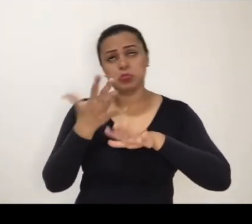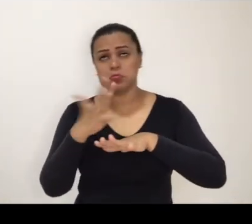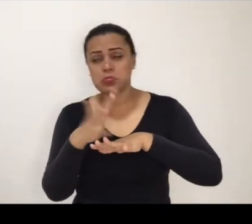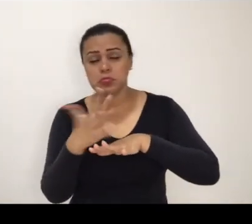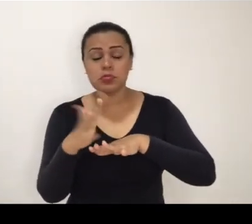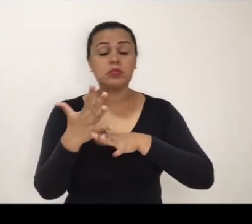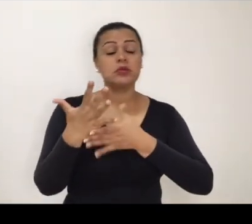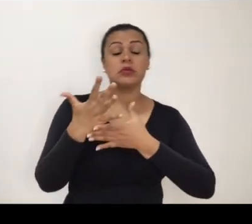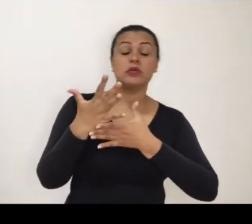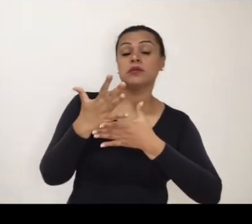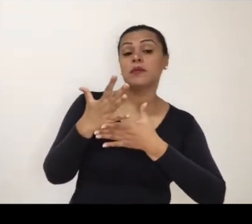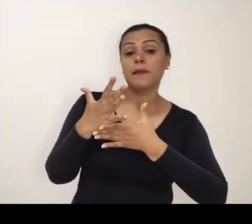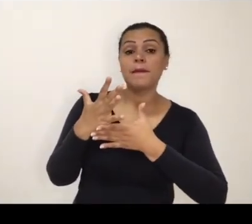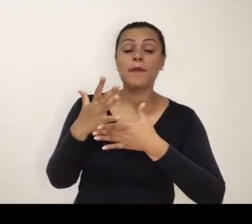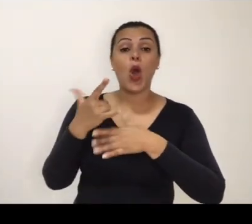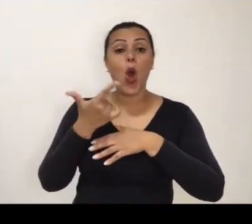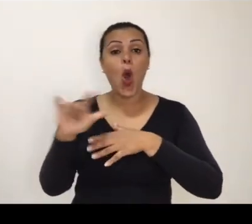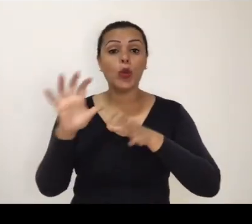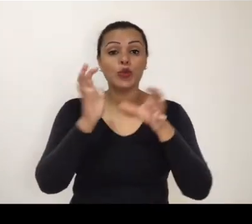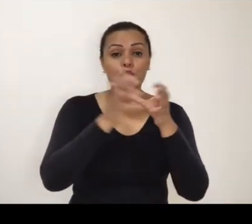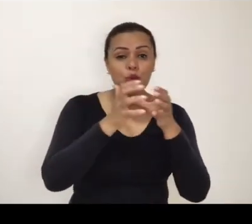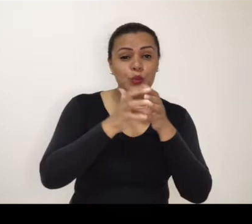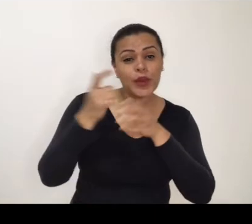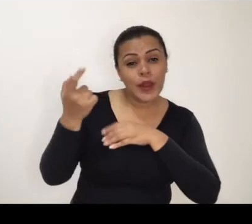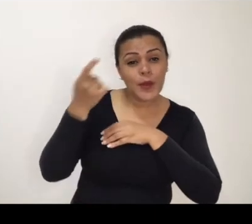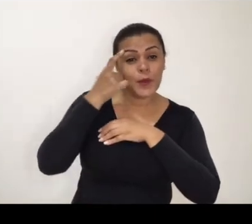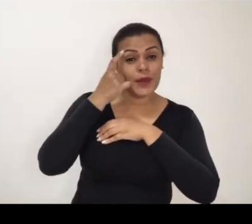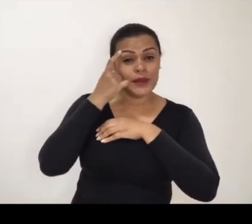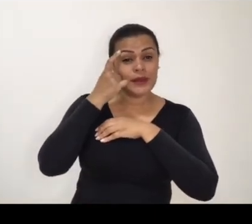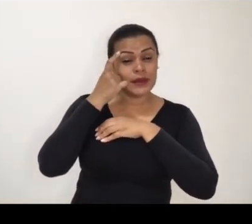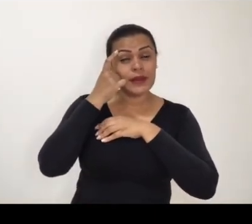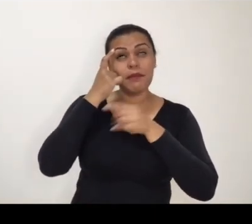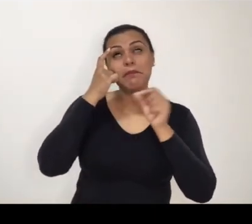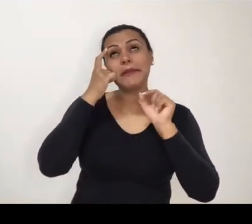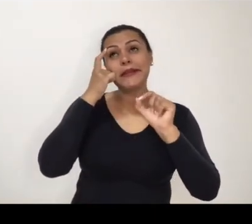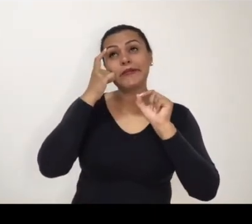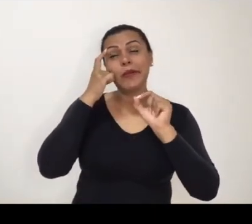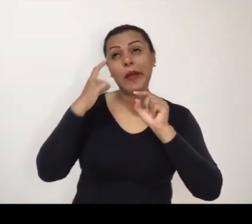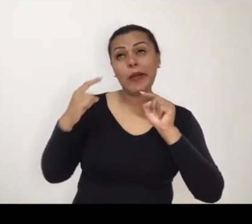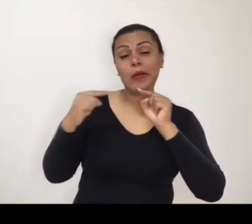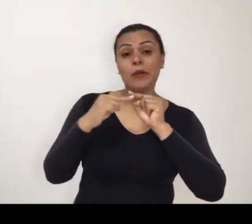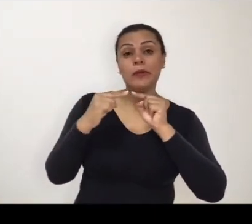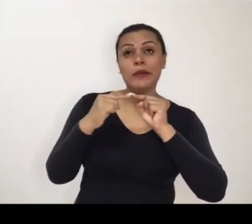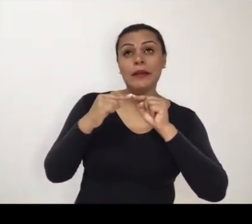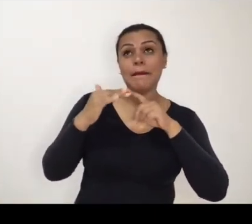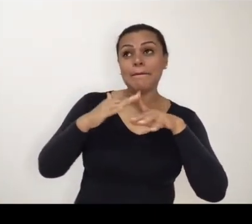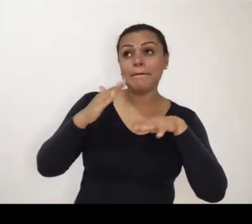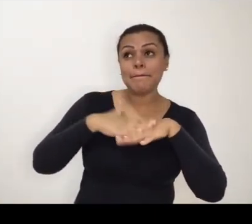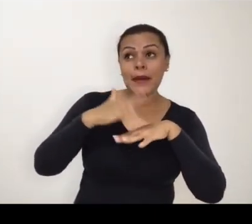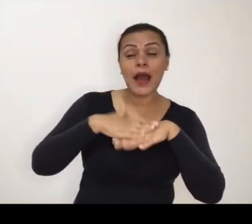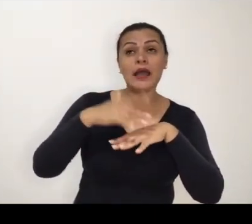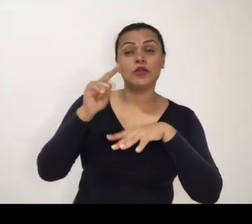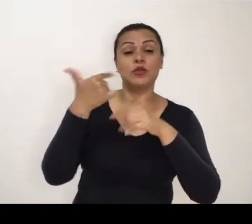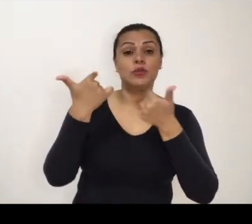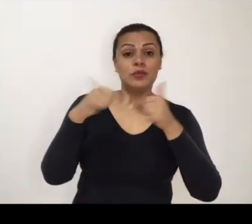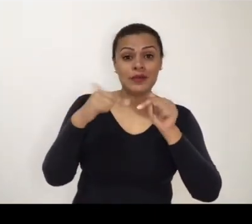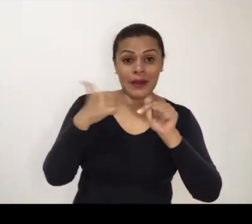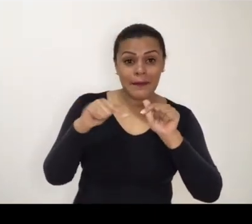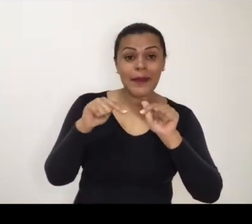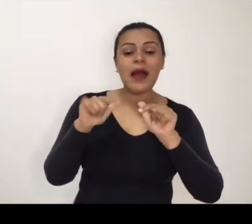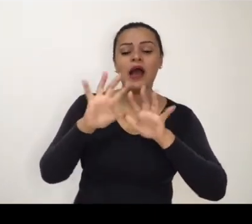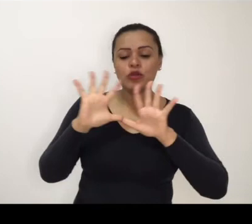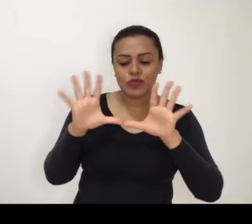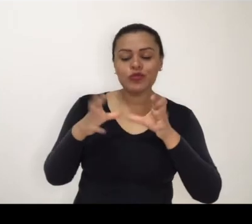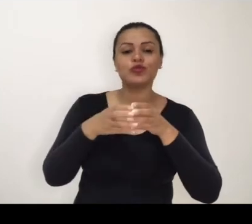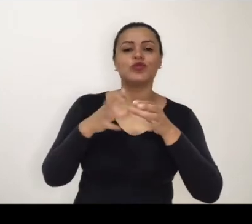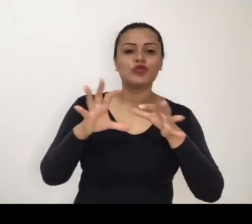que têm um pensamento mais ligado para esse trabalho da